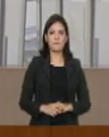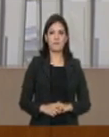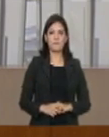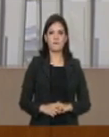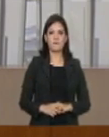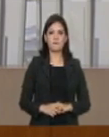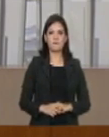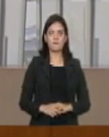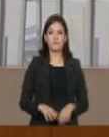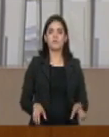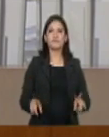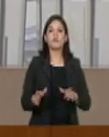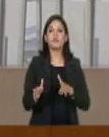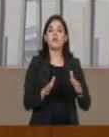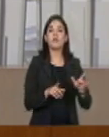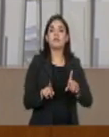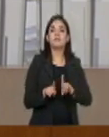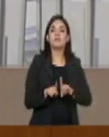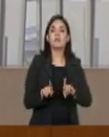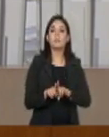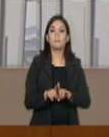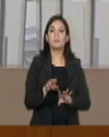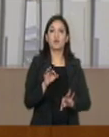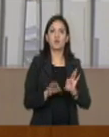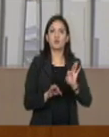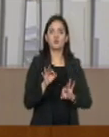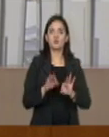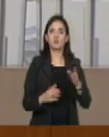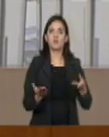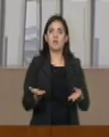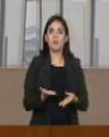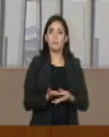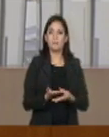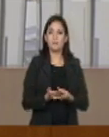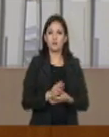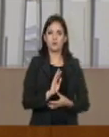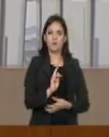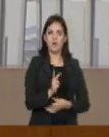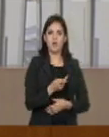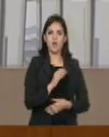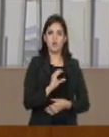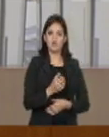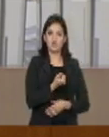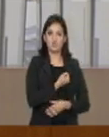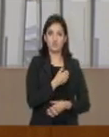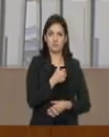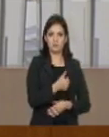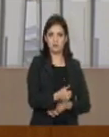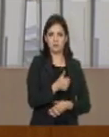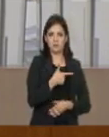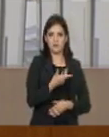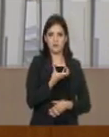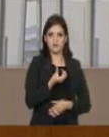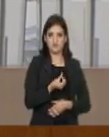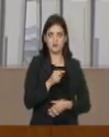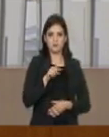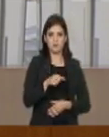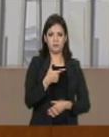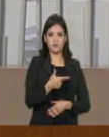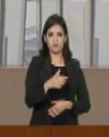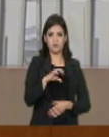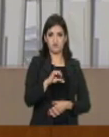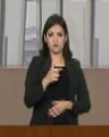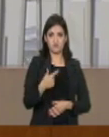forma, no julgamento do multicitado habeas corpus número 126.292 de São